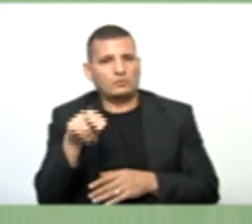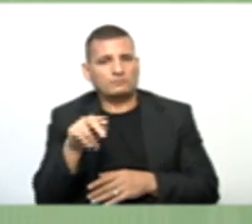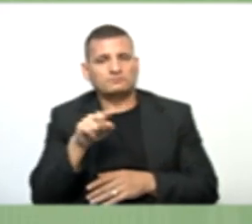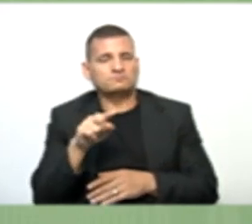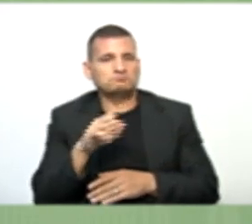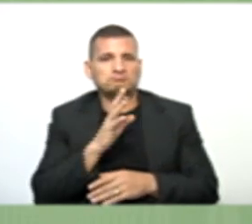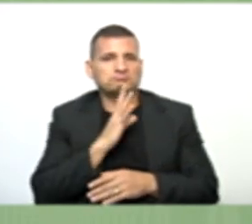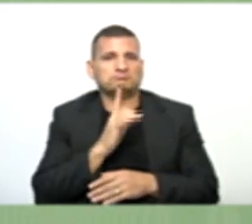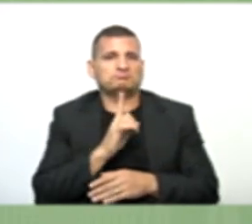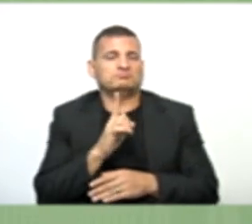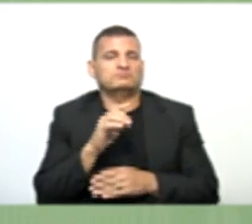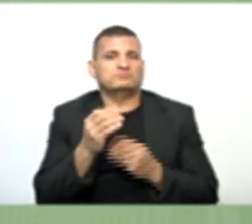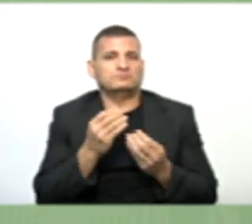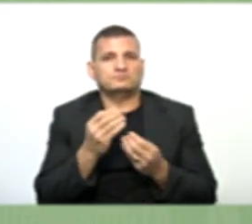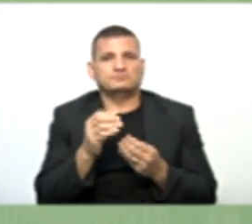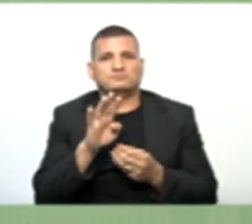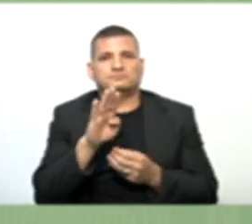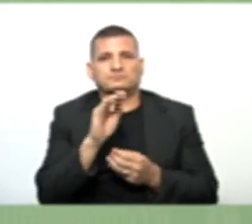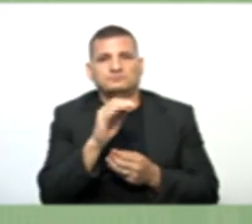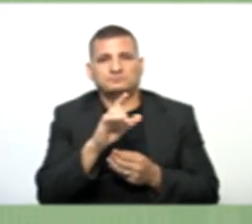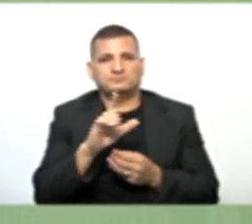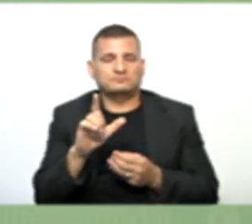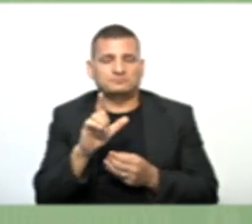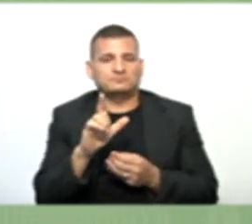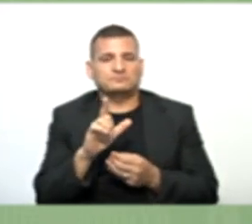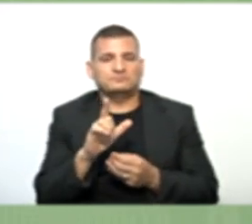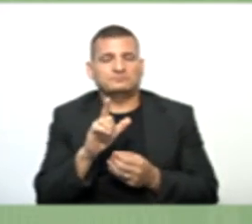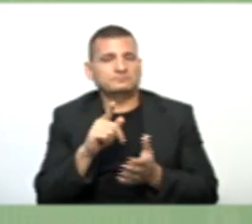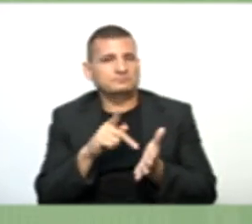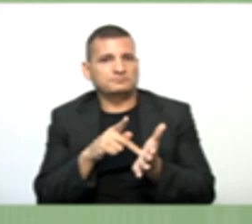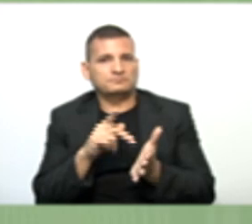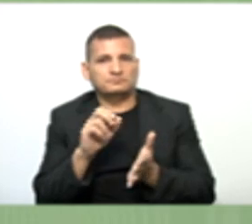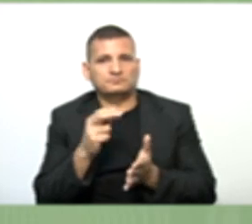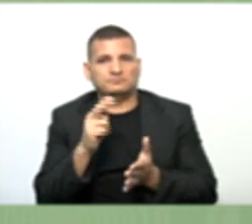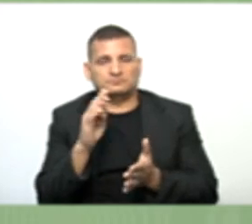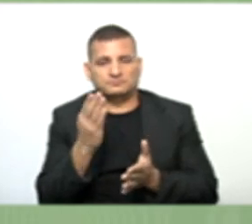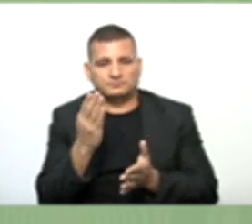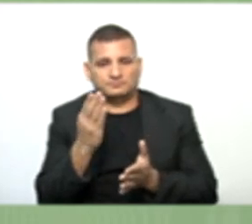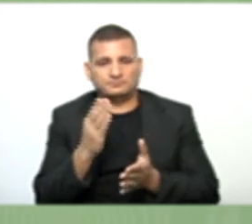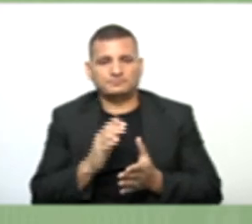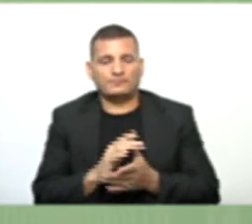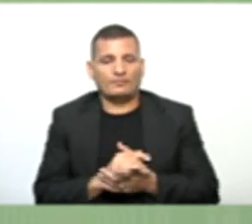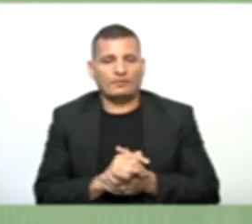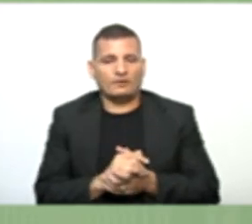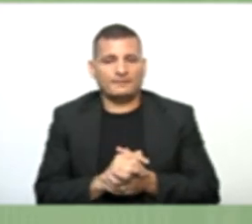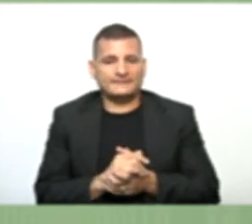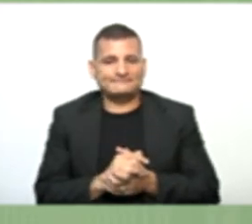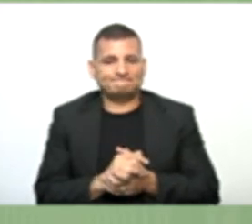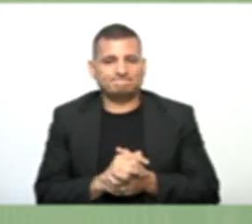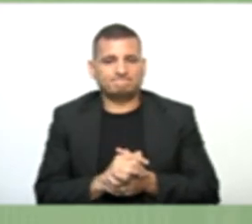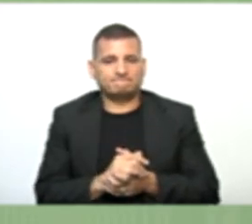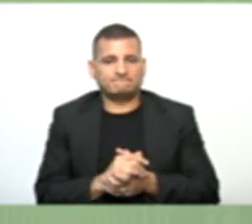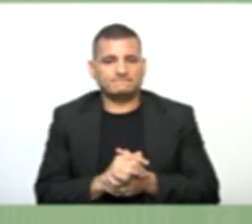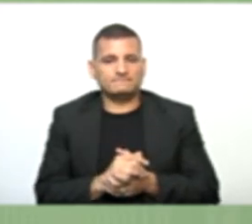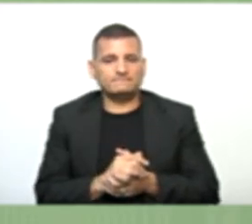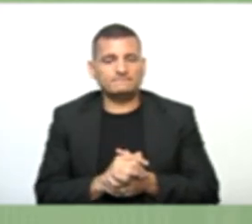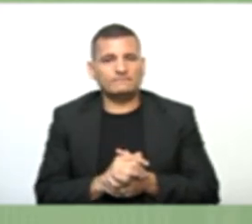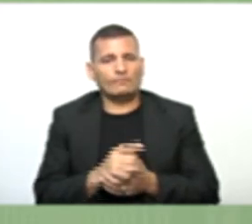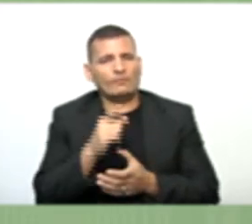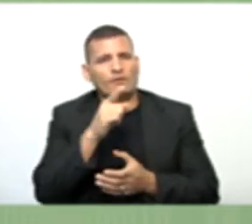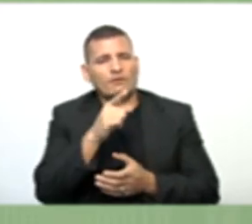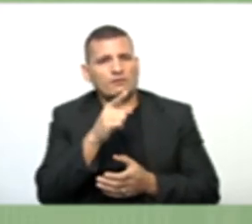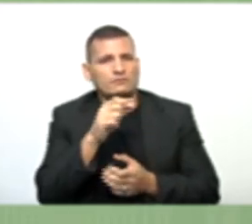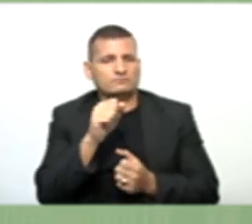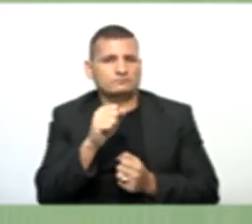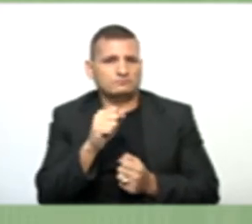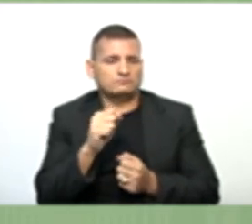uma expressão booleana, não vai reconhecer como um valor verdadeiro ou falso. Então, essa condição aqui, ela pode ser uma